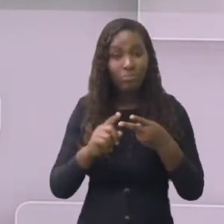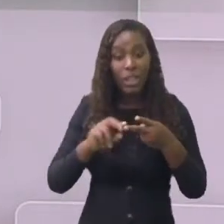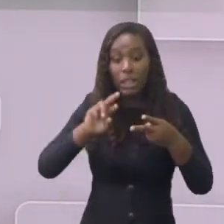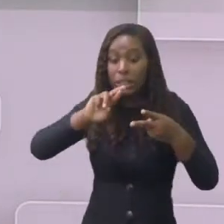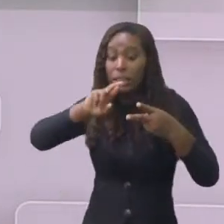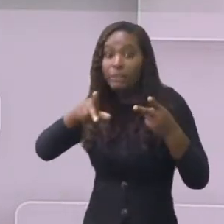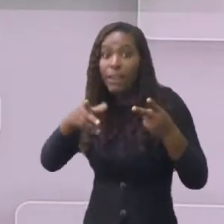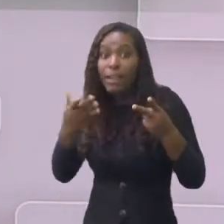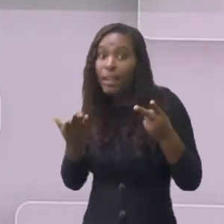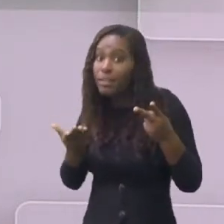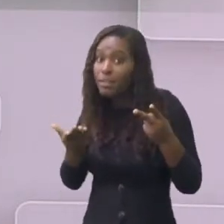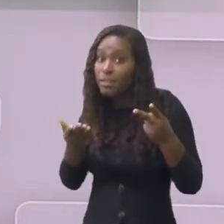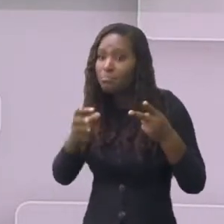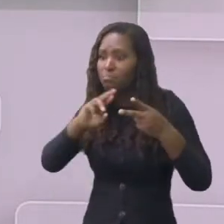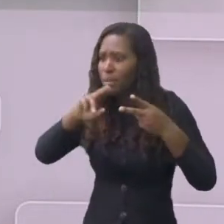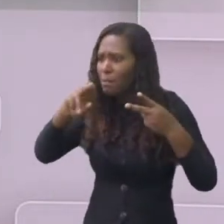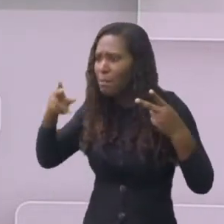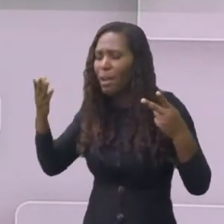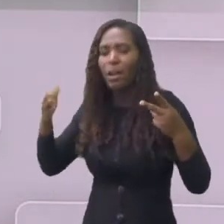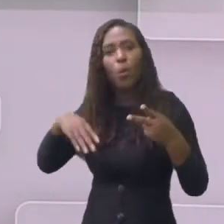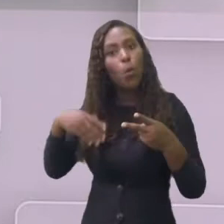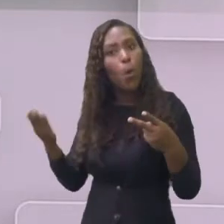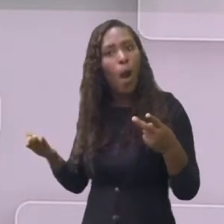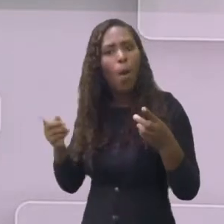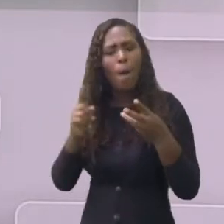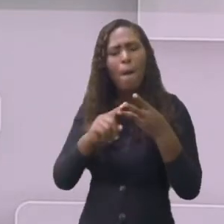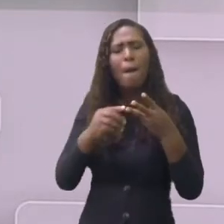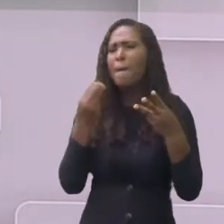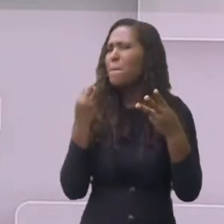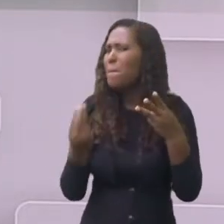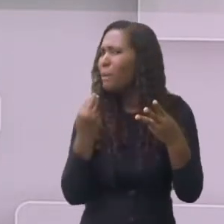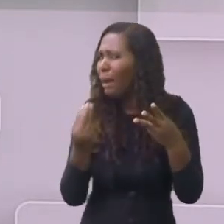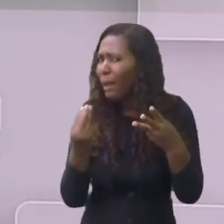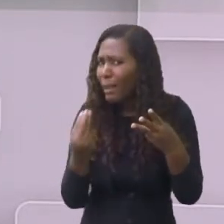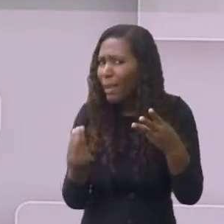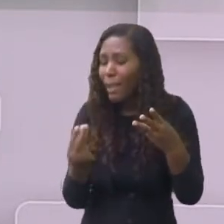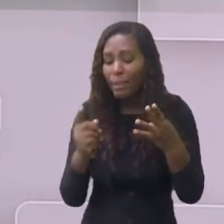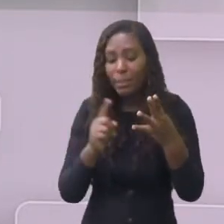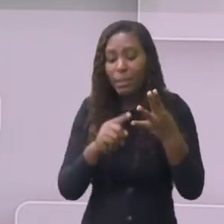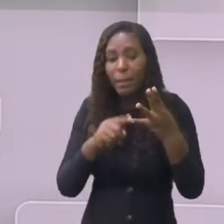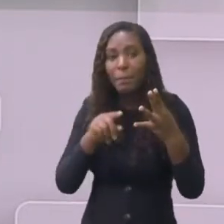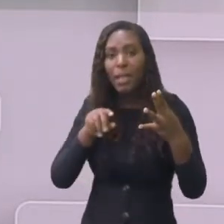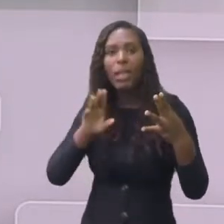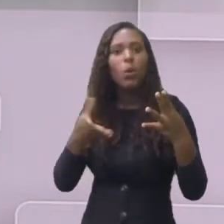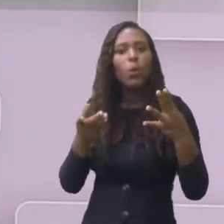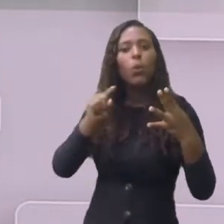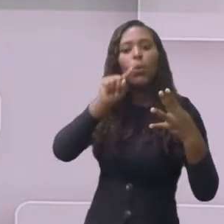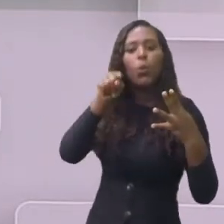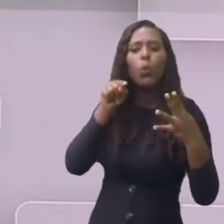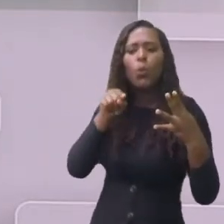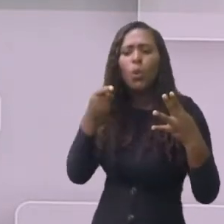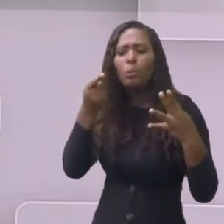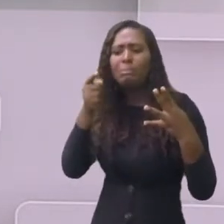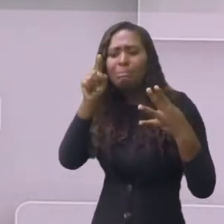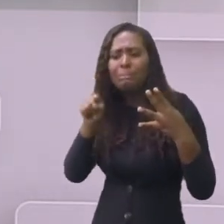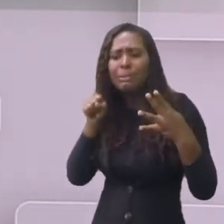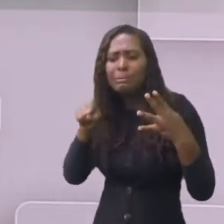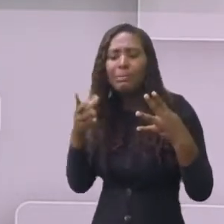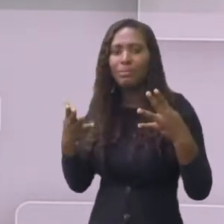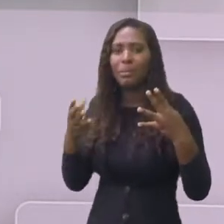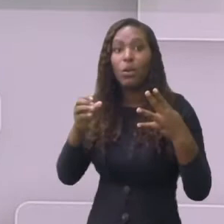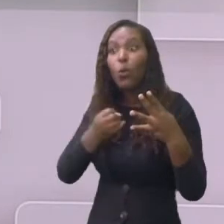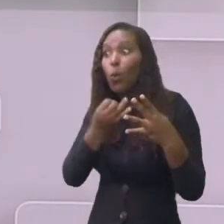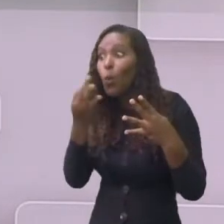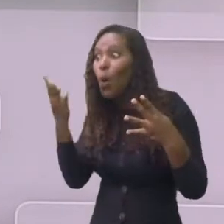que servem as pontuações e quais são os sinais de pontuação. Então vamos lá. Eu trouxe aqui